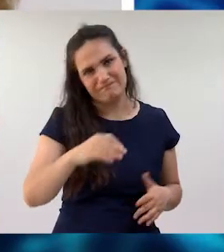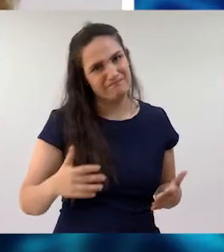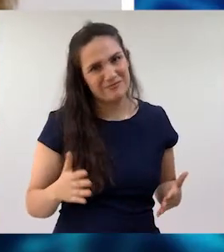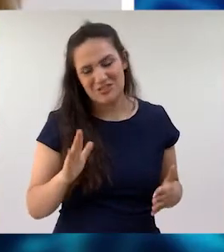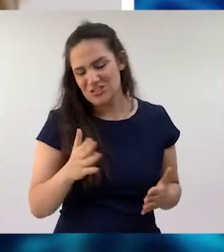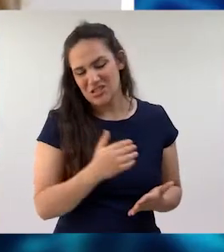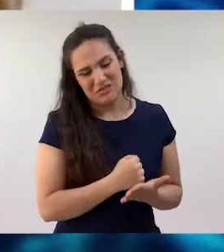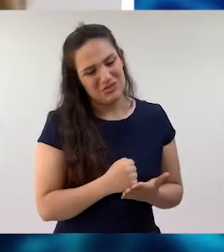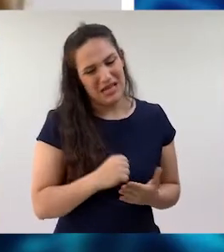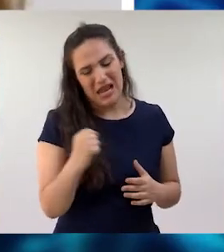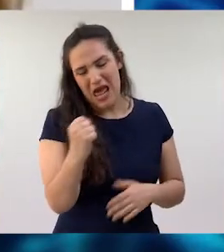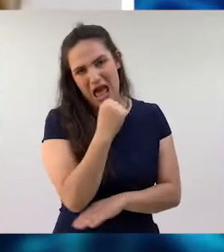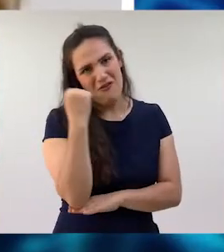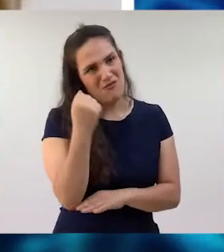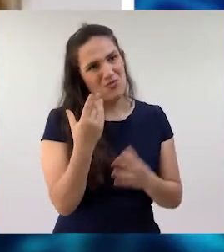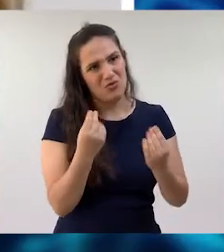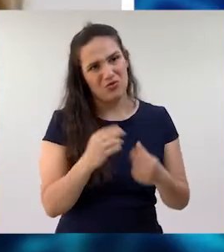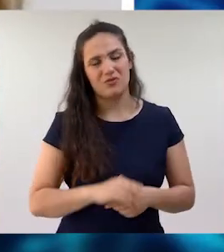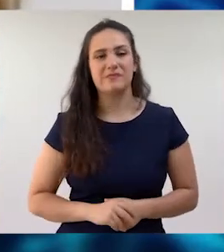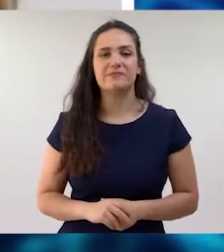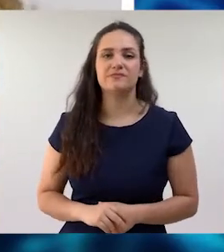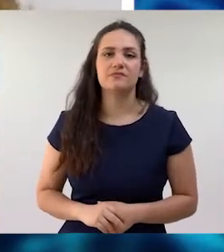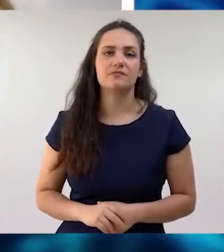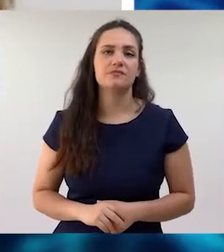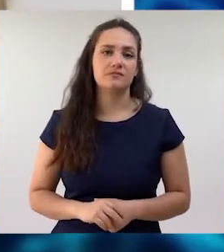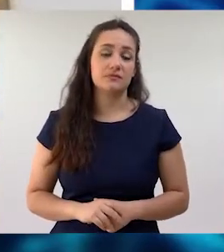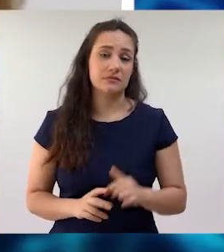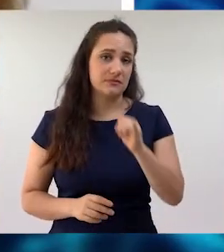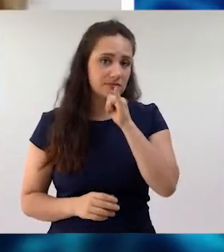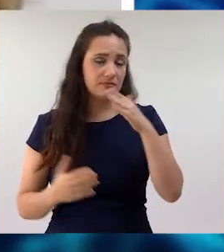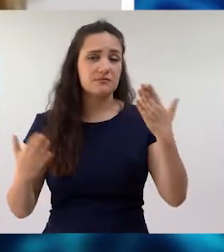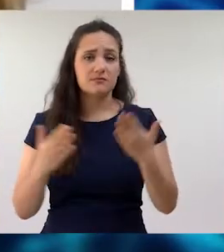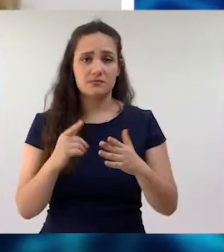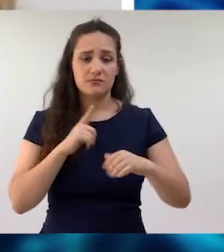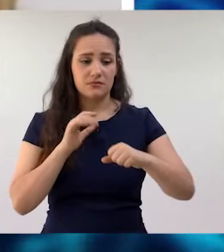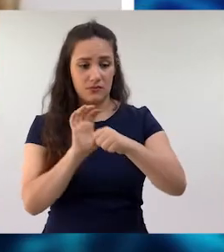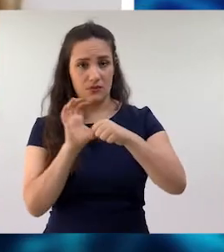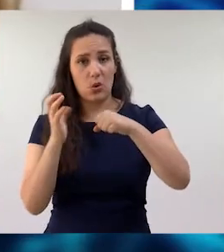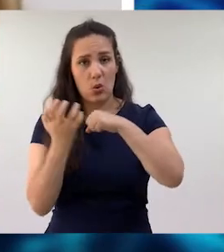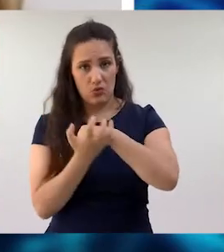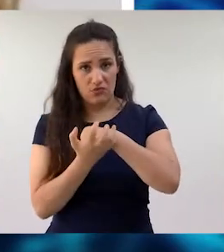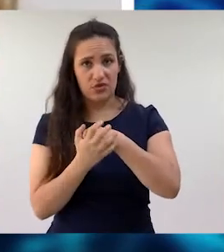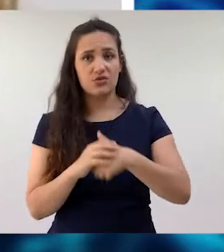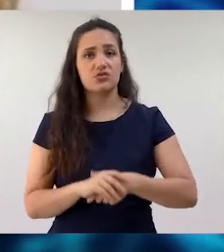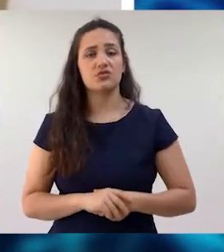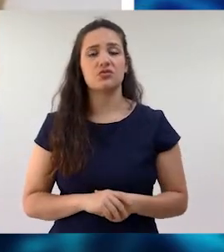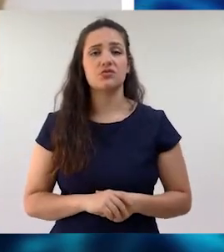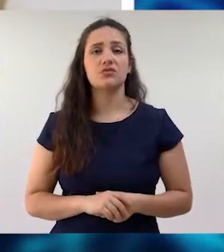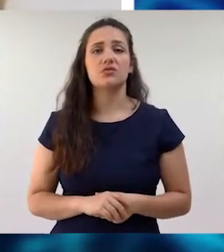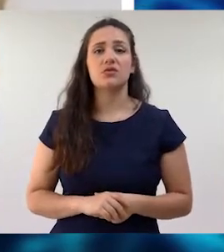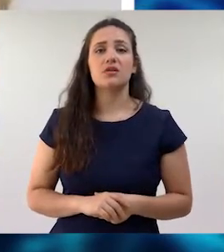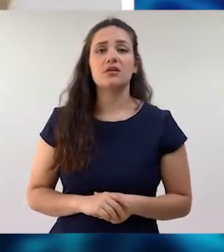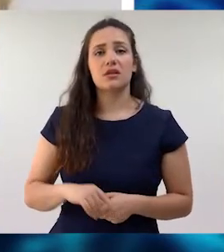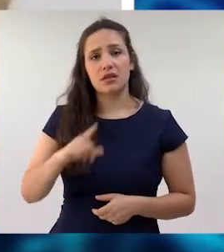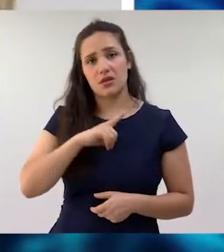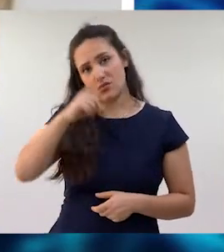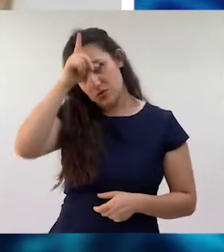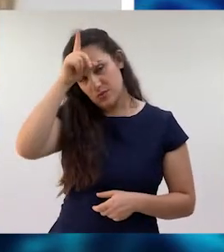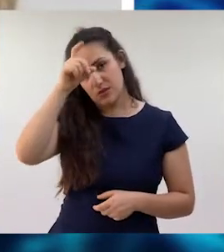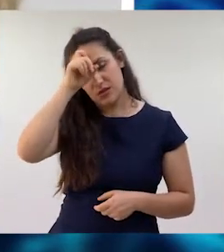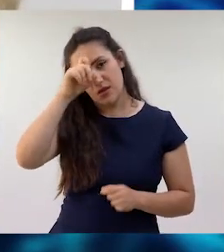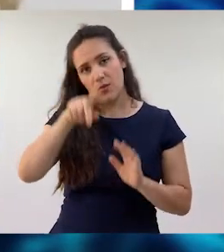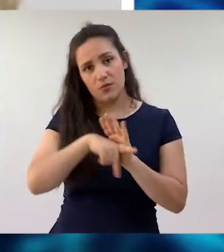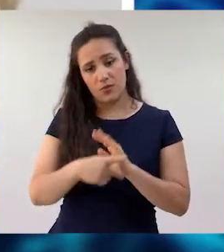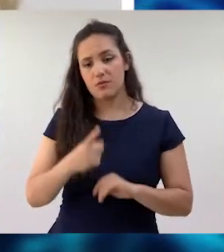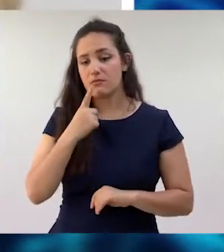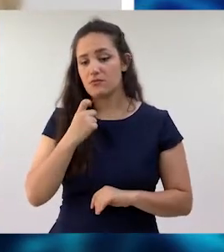prevenção. Aqui nós temos, agora não com a Covid, mas o hospital de referência para endoscopia aqui em